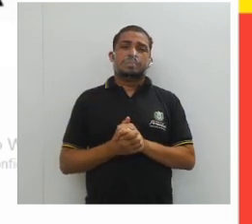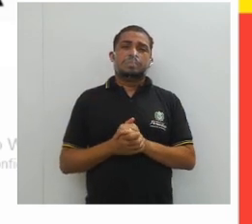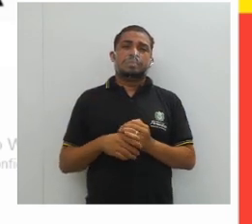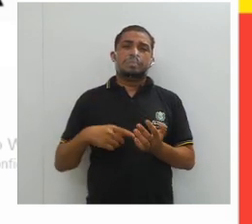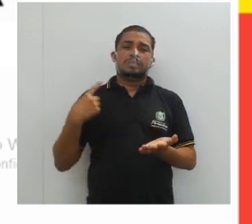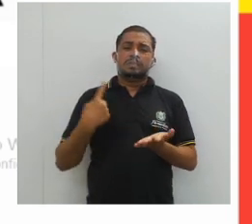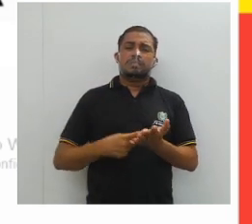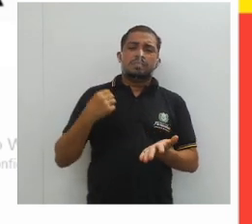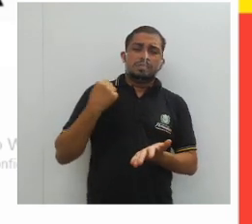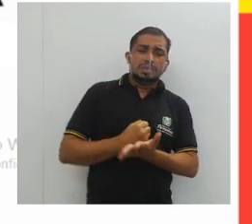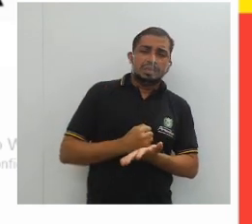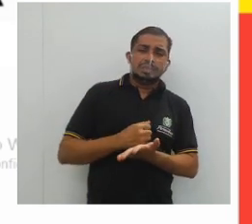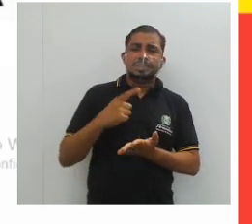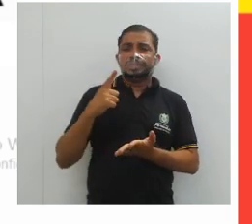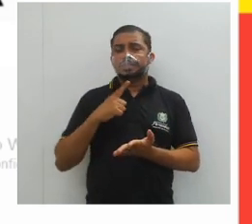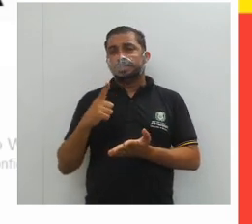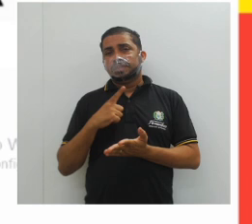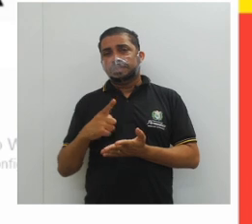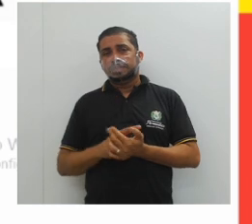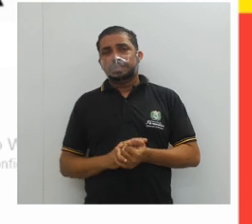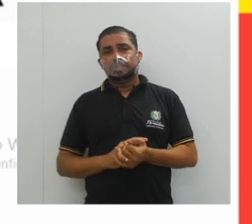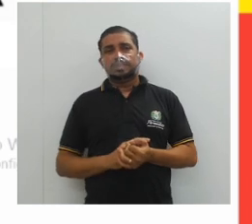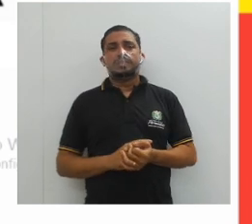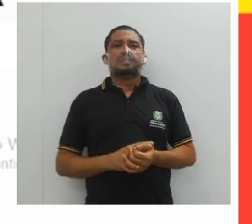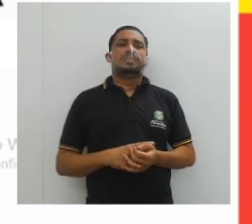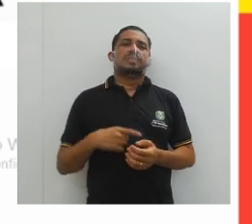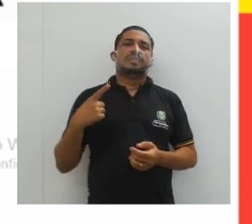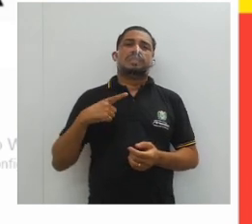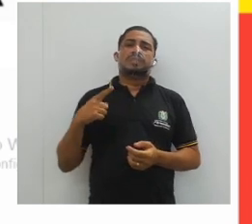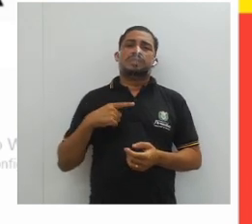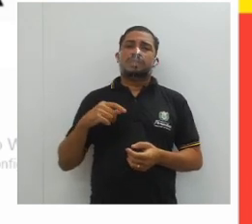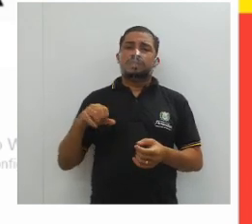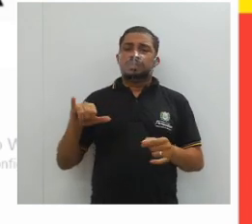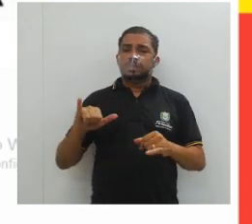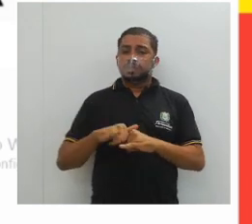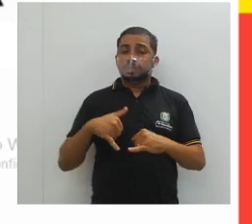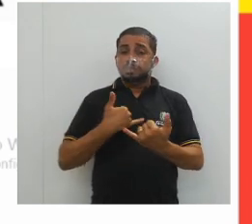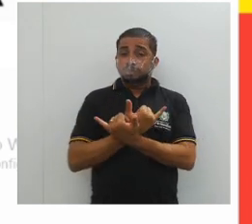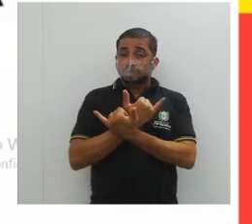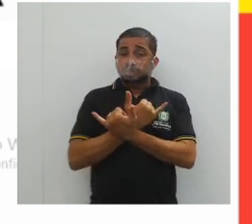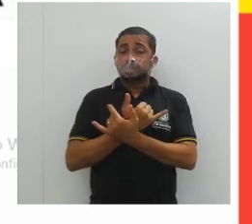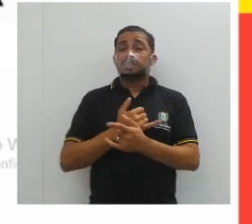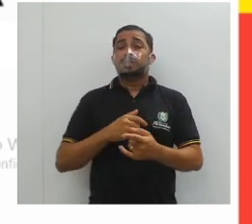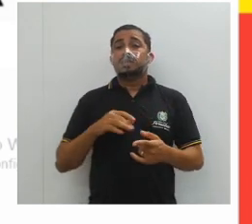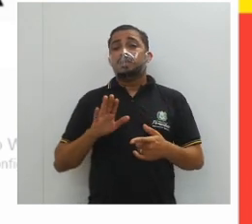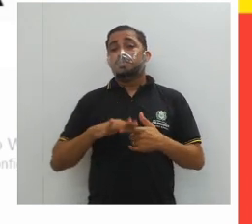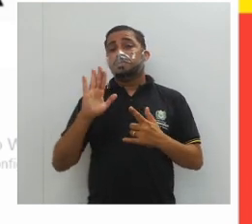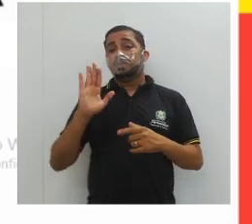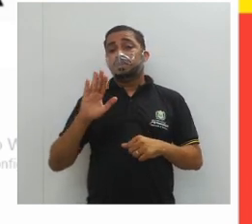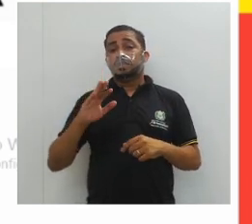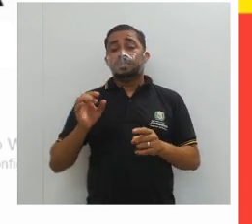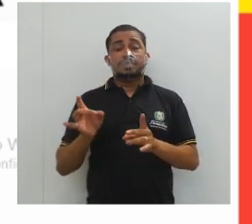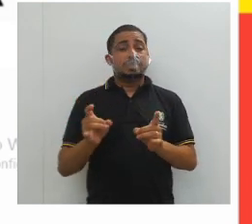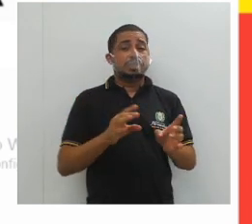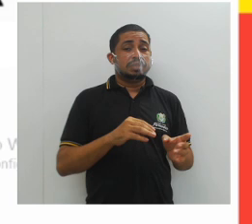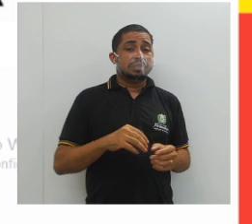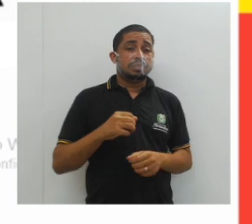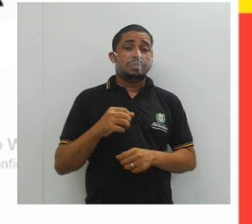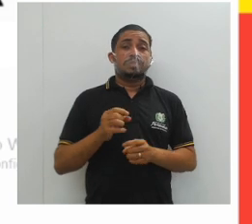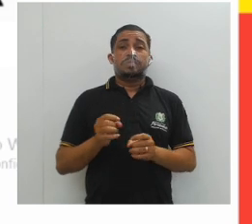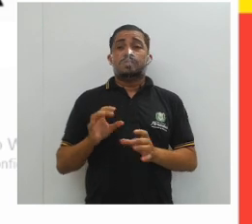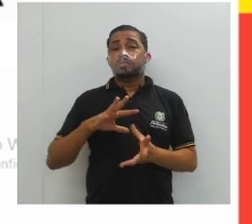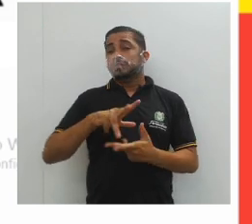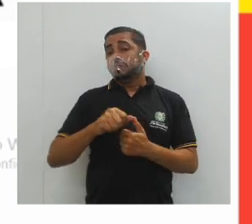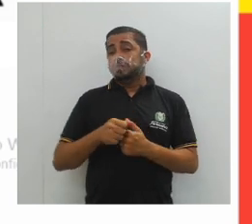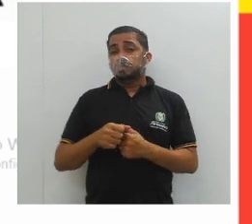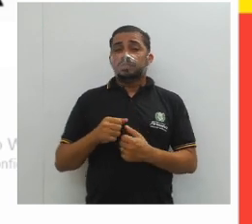marcas de franquias nós temos, né? Tá aí a Subway, que ano passado foi a franquia mais vendida no mundo, né? Por onde você vai,